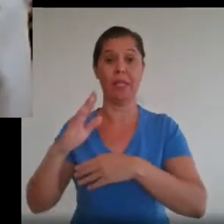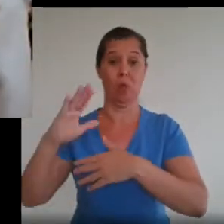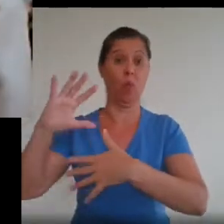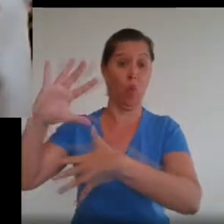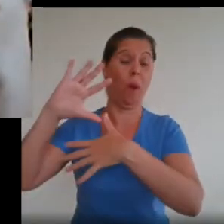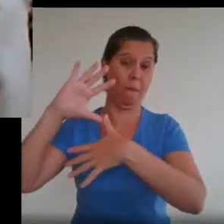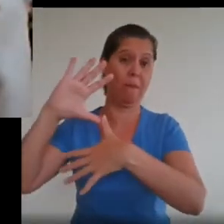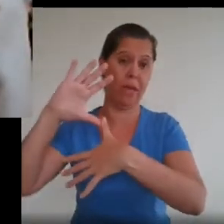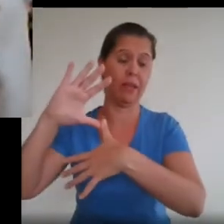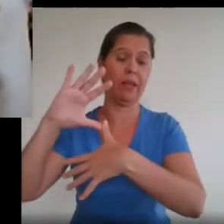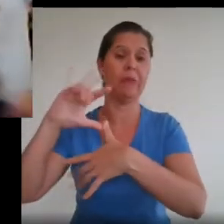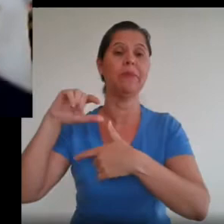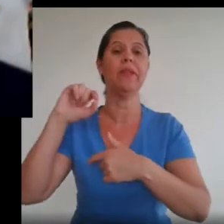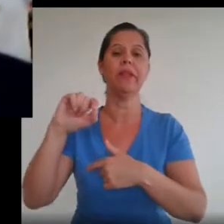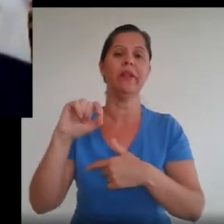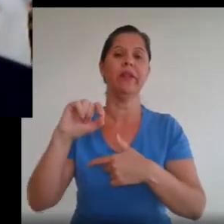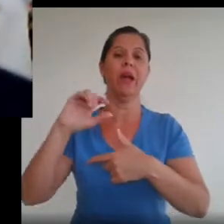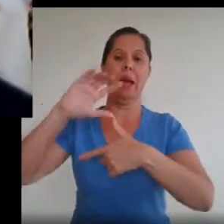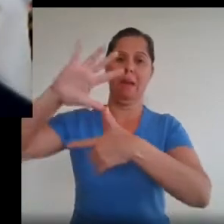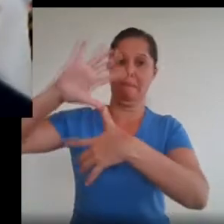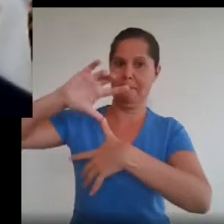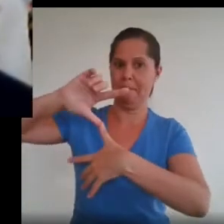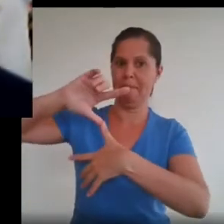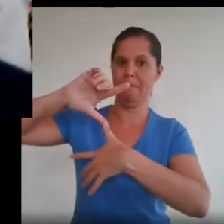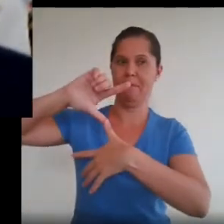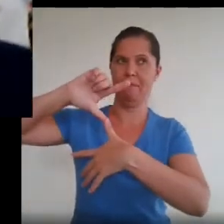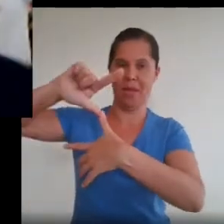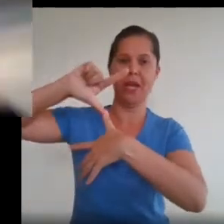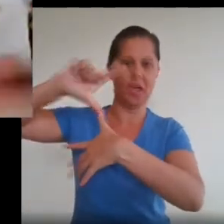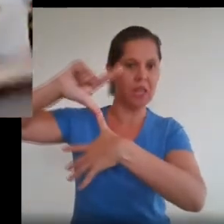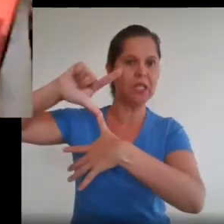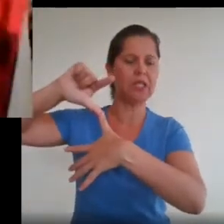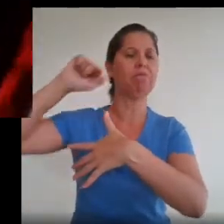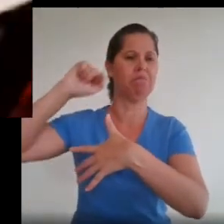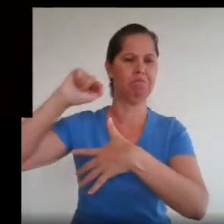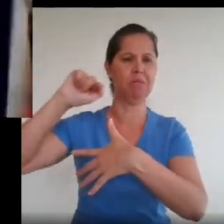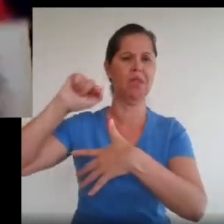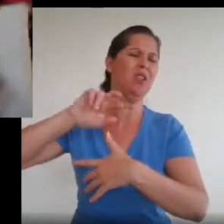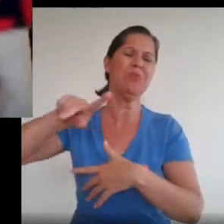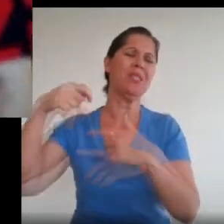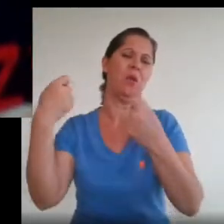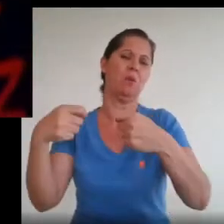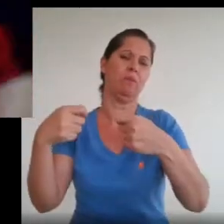não precisa ficar refém de psicologias